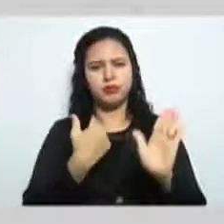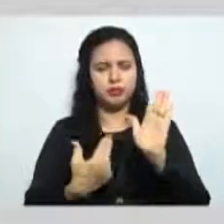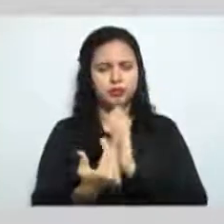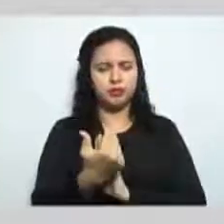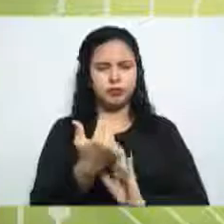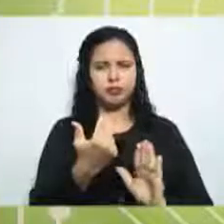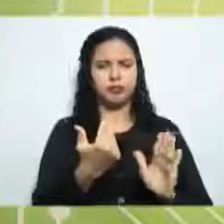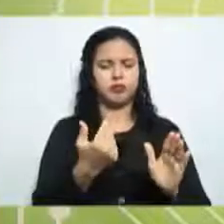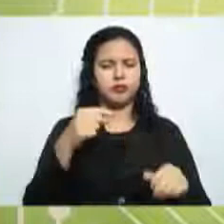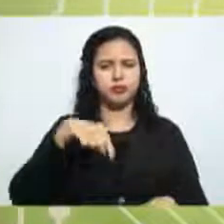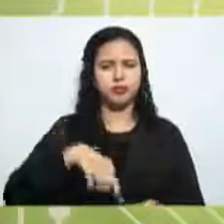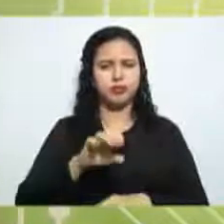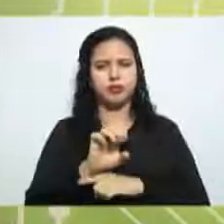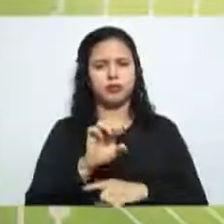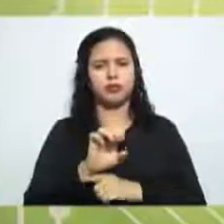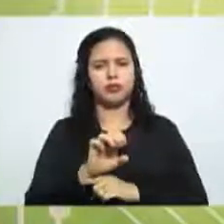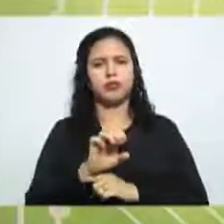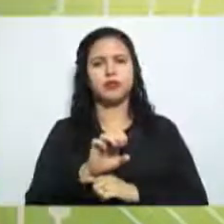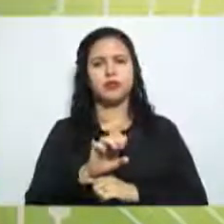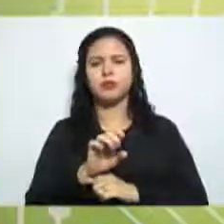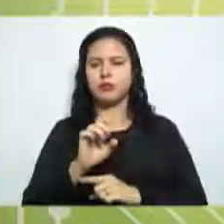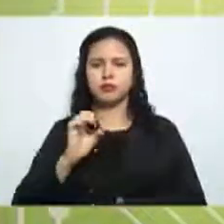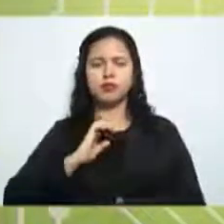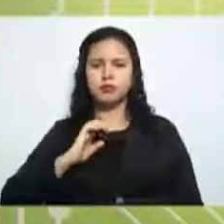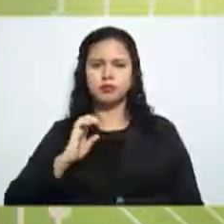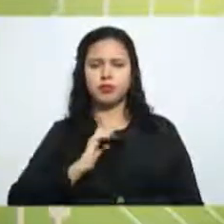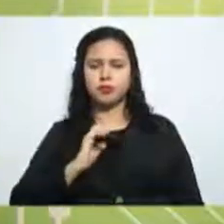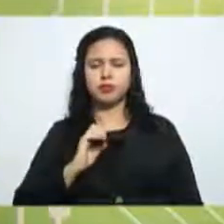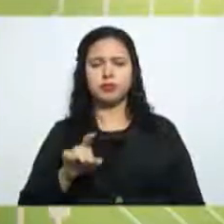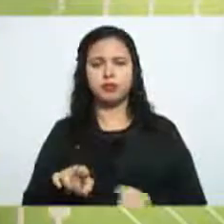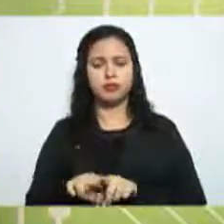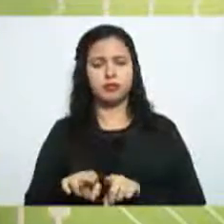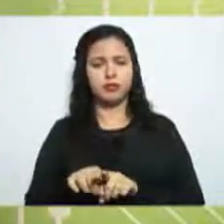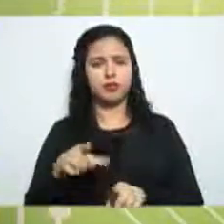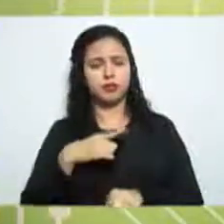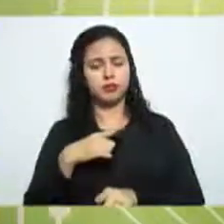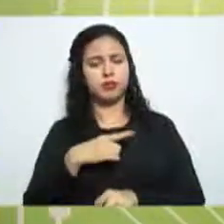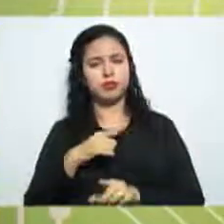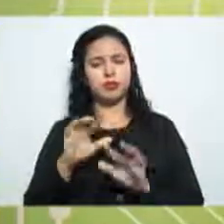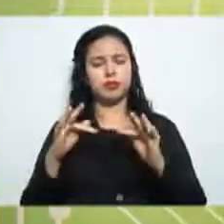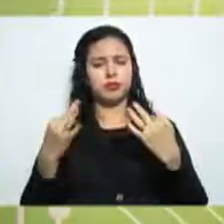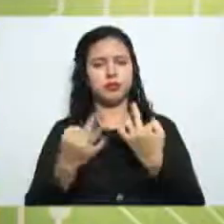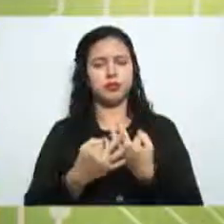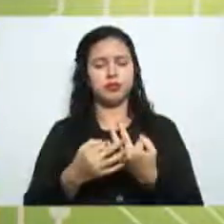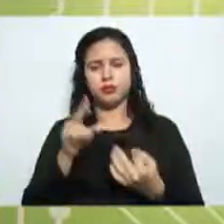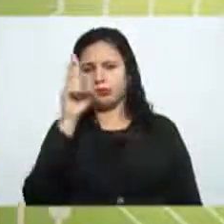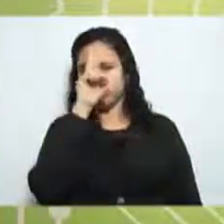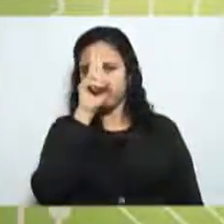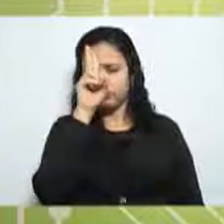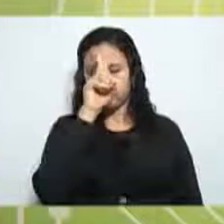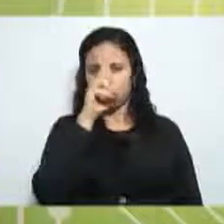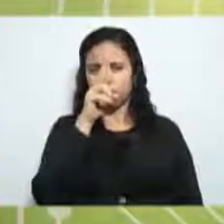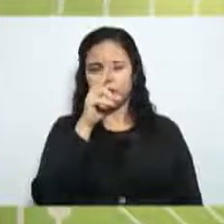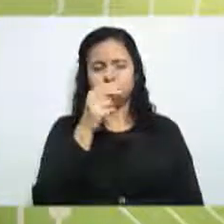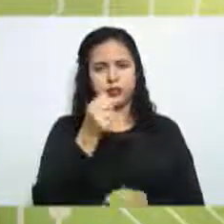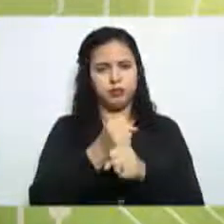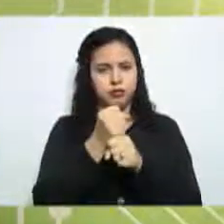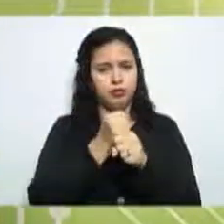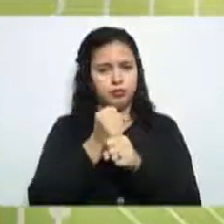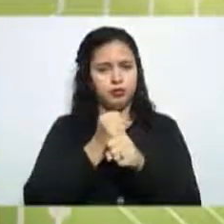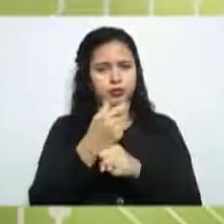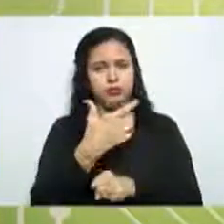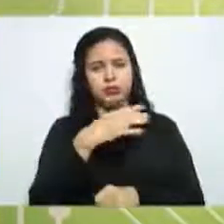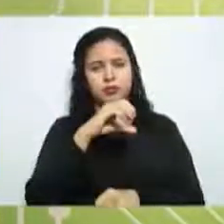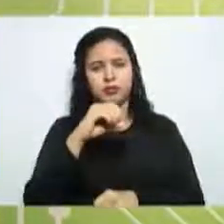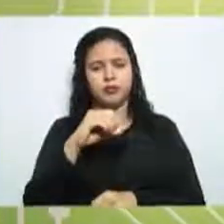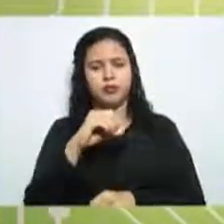riqueza, mas a gente consegue ver isso na nossa realidade também. Se você tem antepassados aqui em Rondônia, se você lembra de como que era 20 anos atrás, ou se você não lembra, mas você